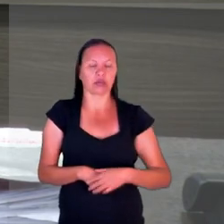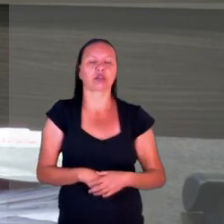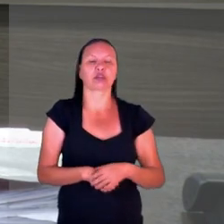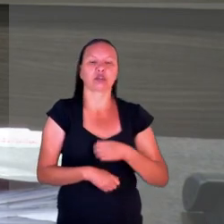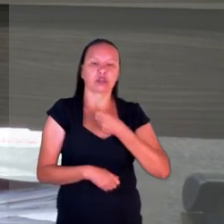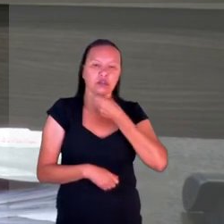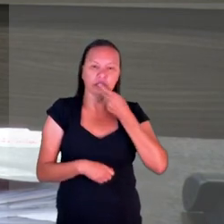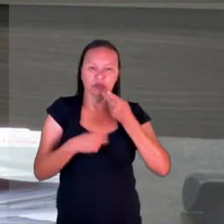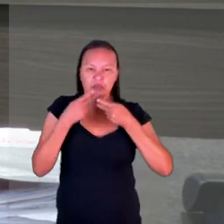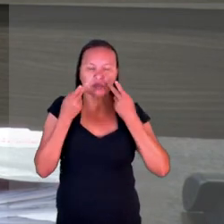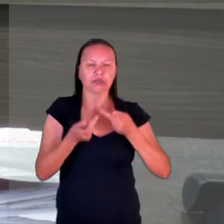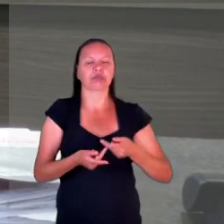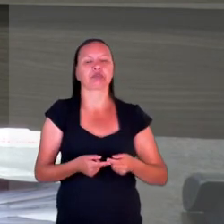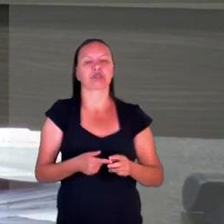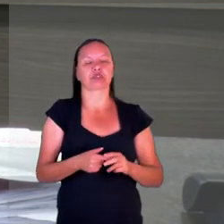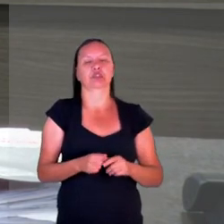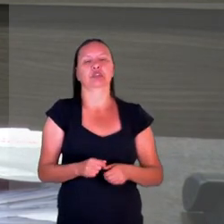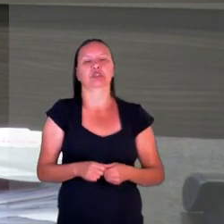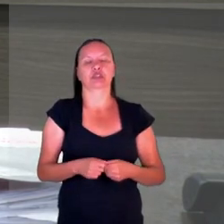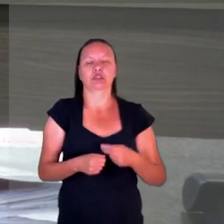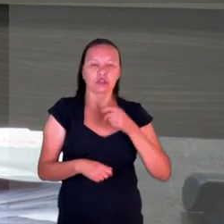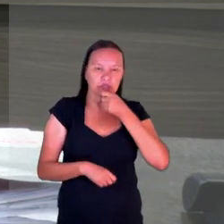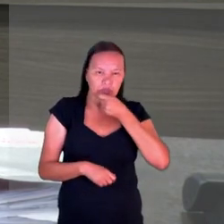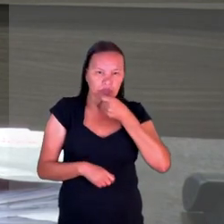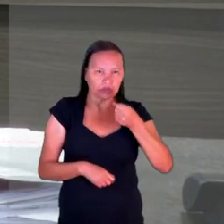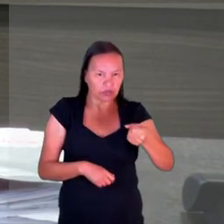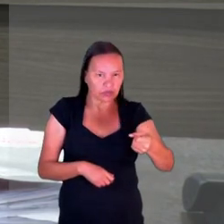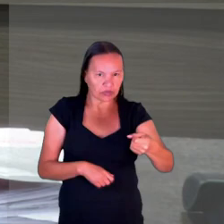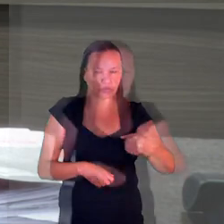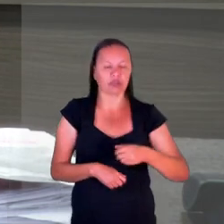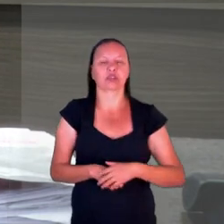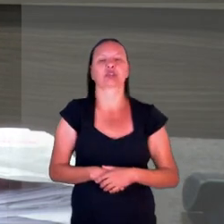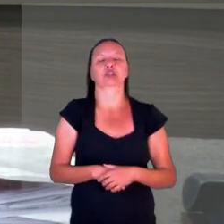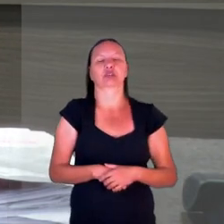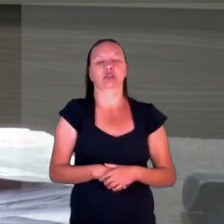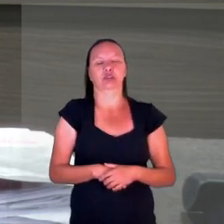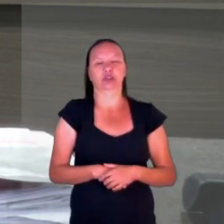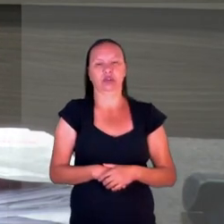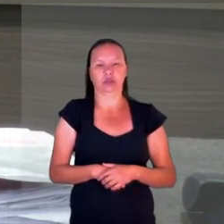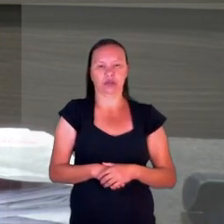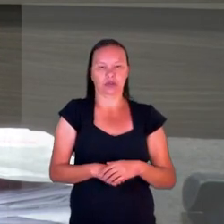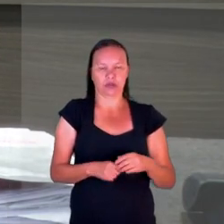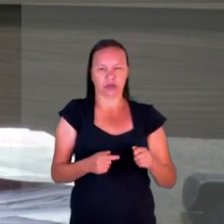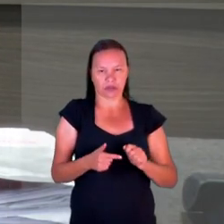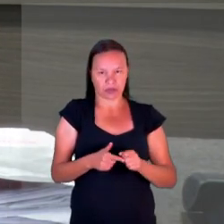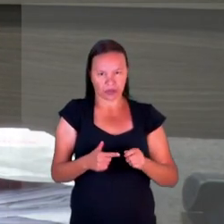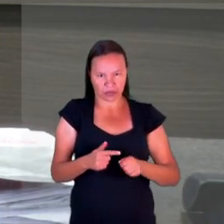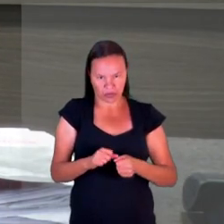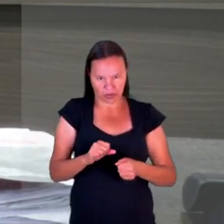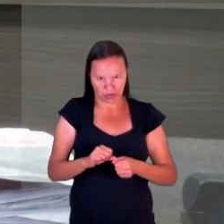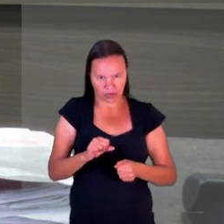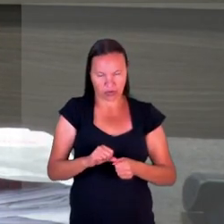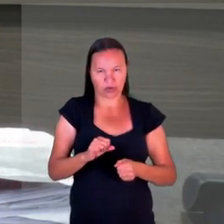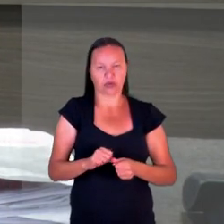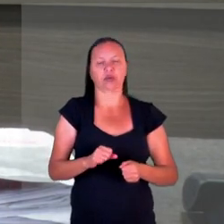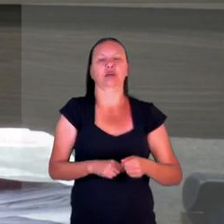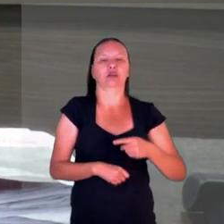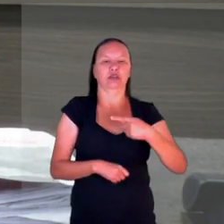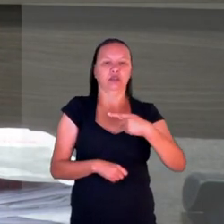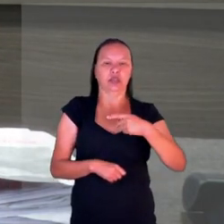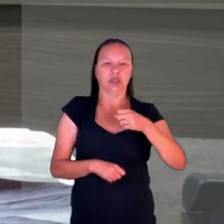caso tratar dessa questão da do aspecto mandamental da executoriedade da da dpf